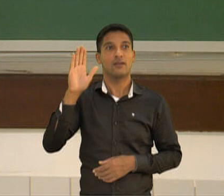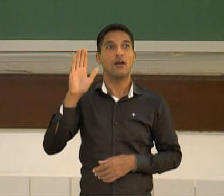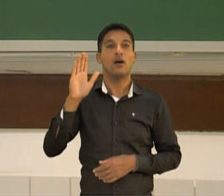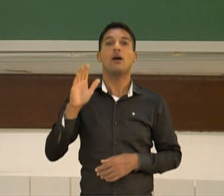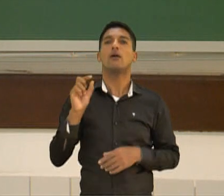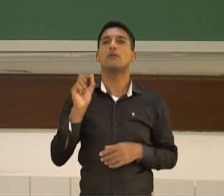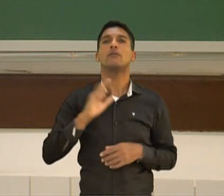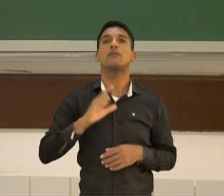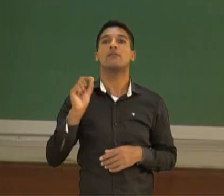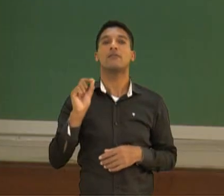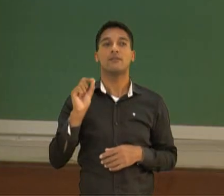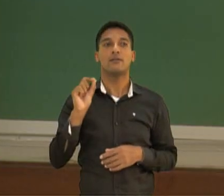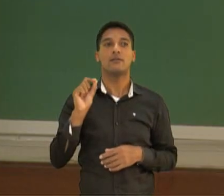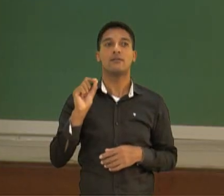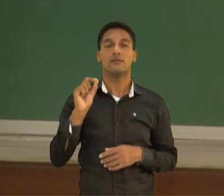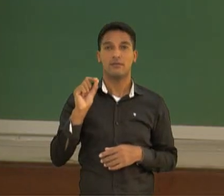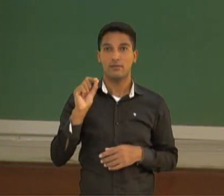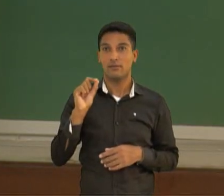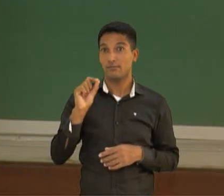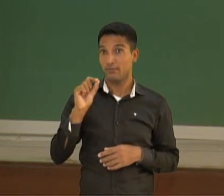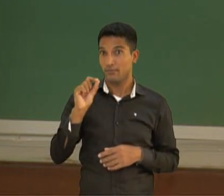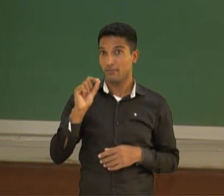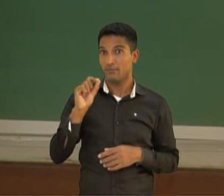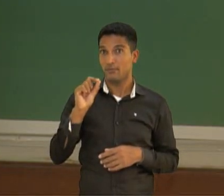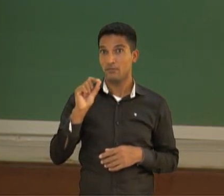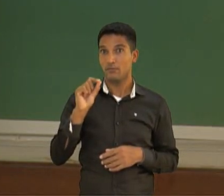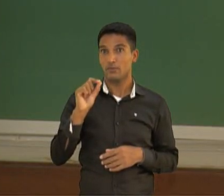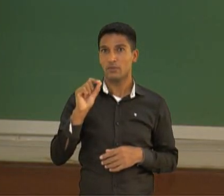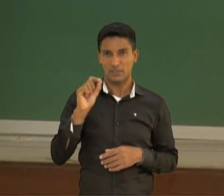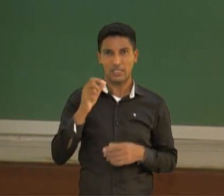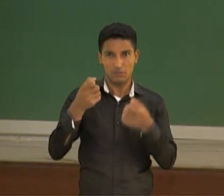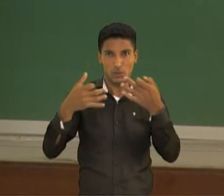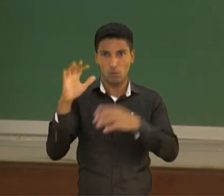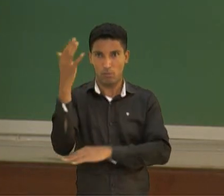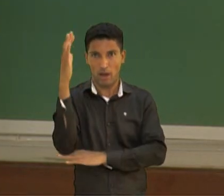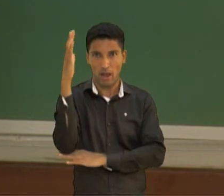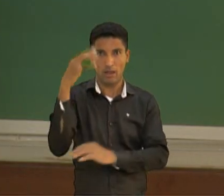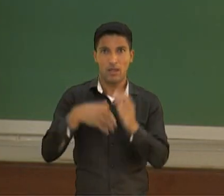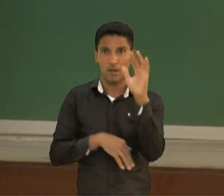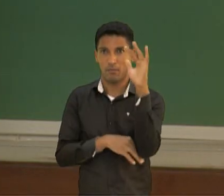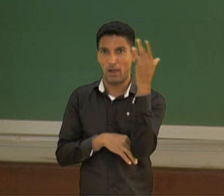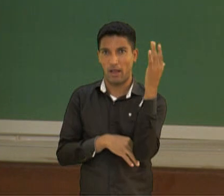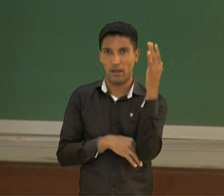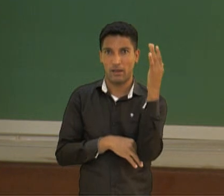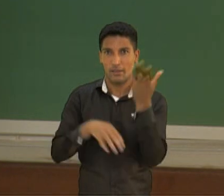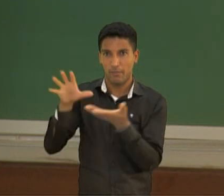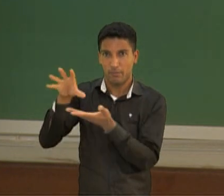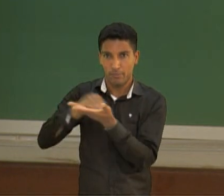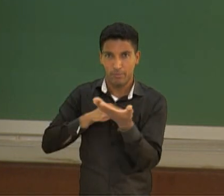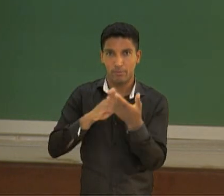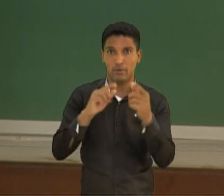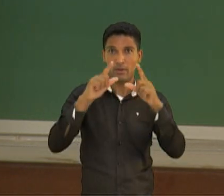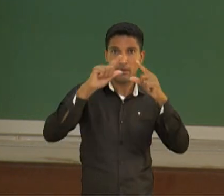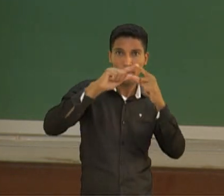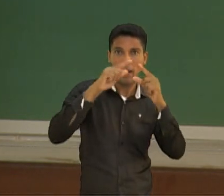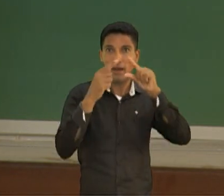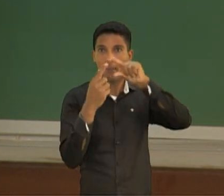aqui. Nós não falamos de geometria com a natureza? Tarsila Amaral era quem